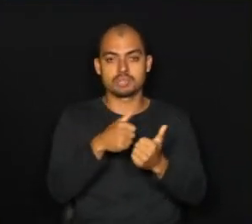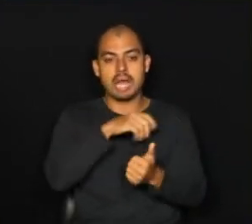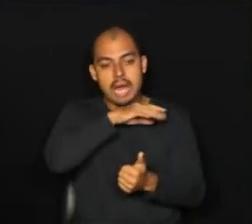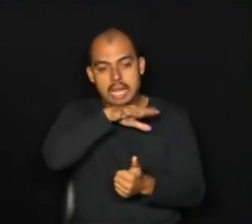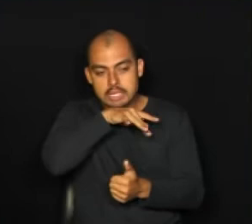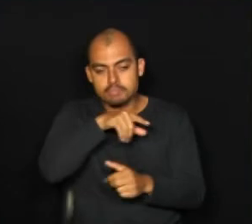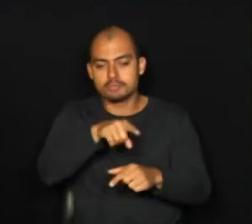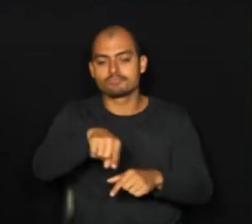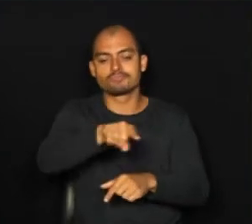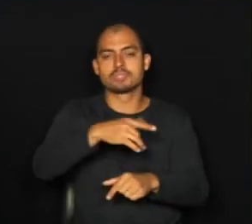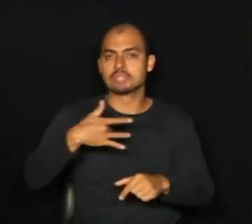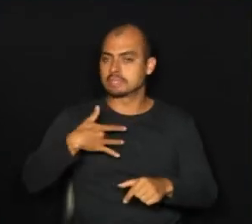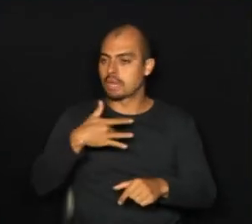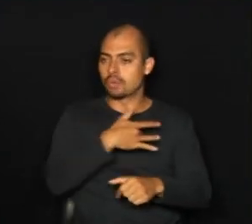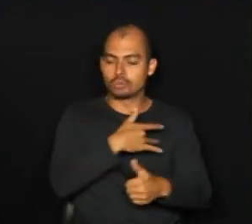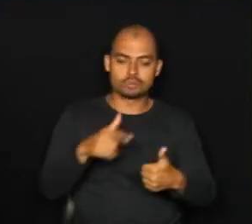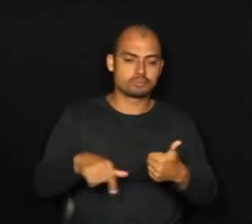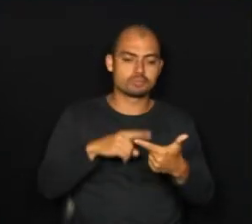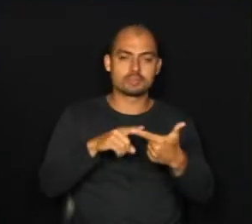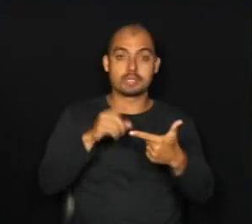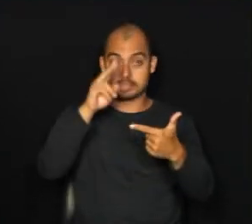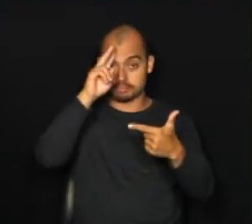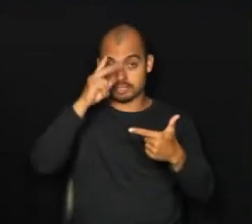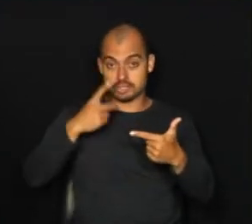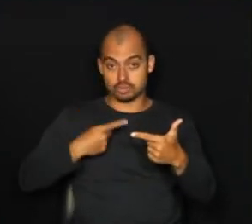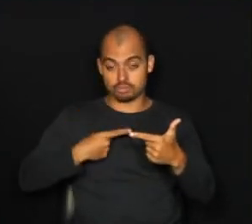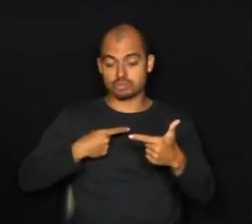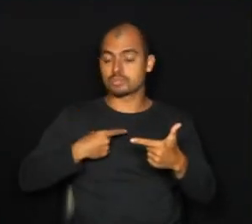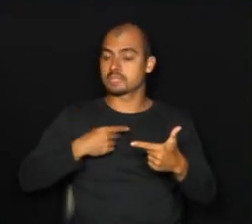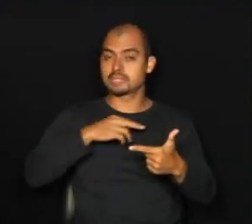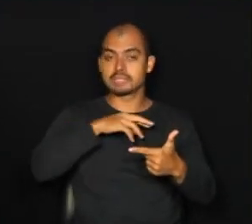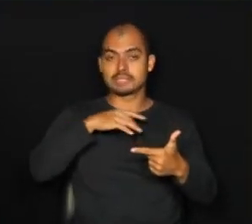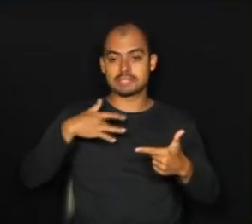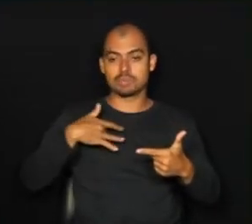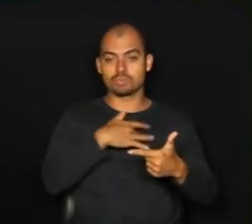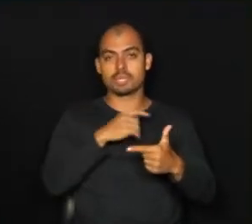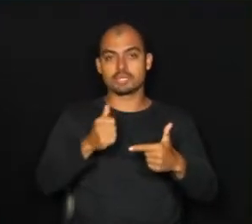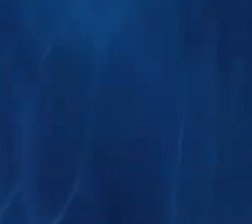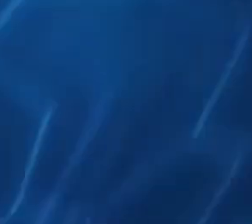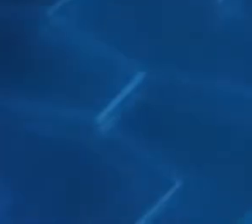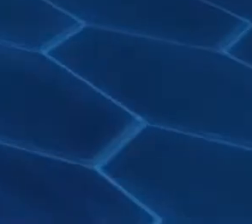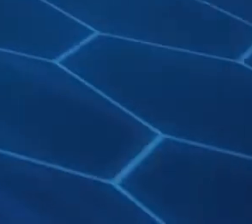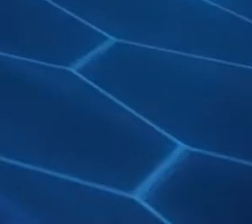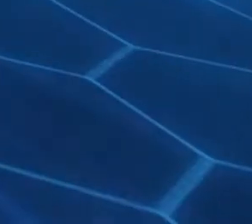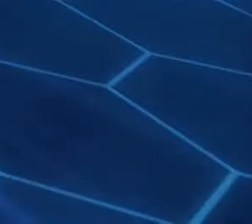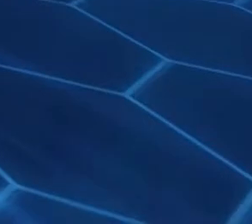ficarão saudáveis, as pessoas ficarão saudáveis e teremos um planeta saudável.